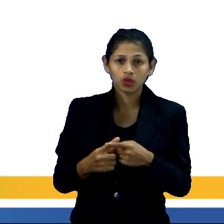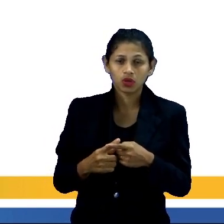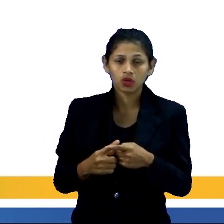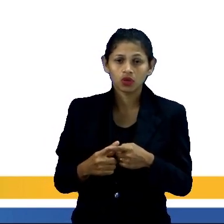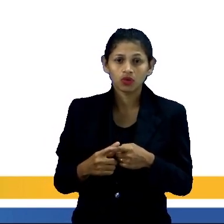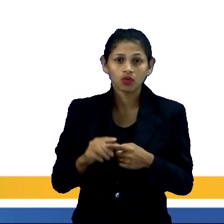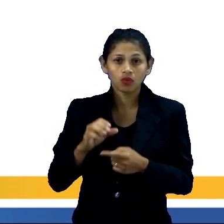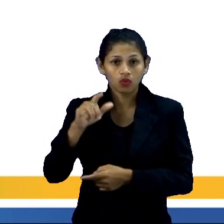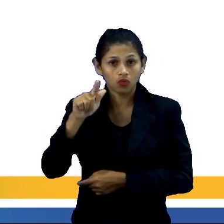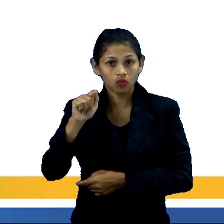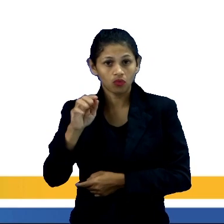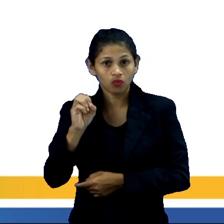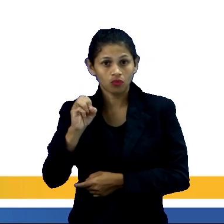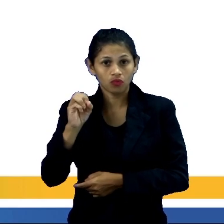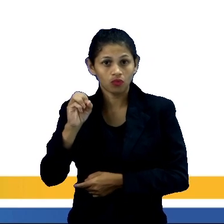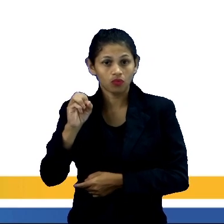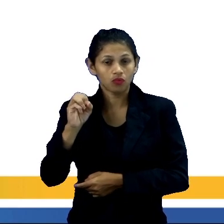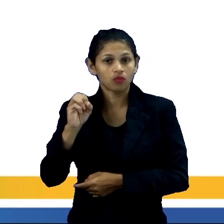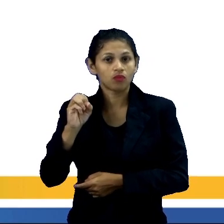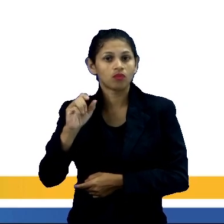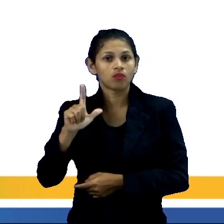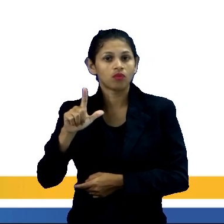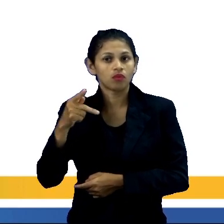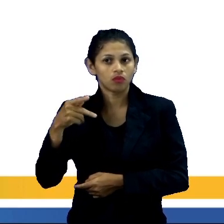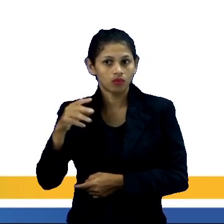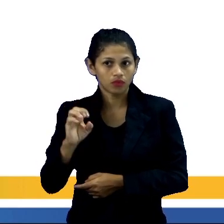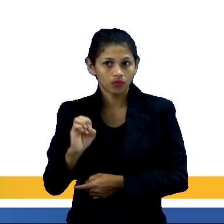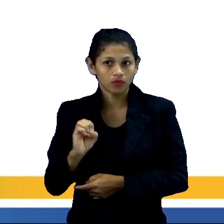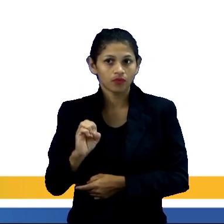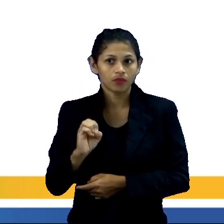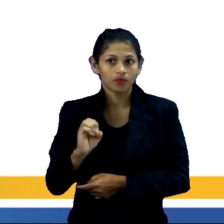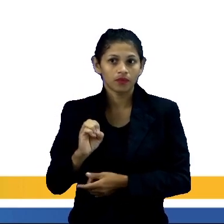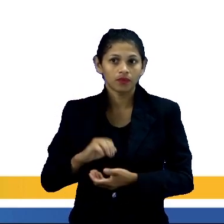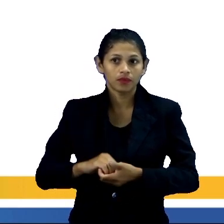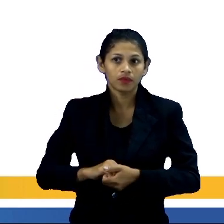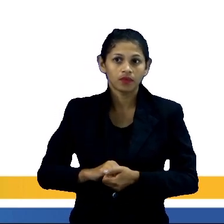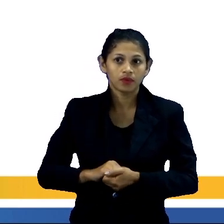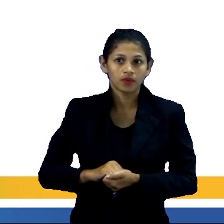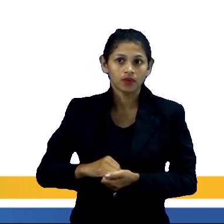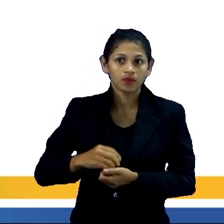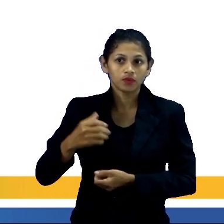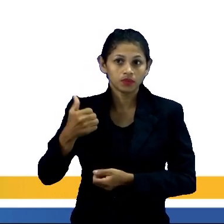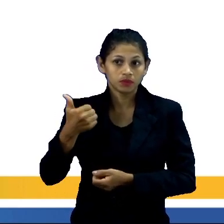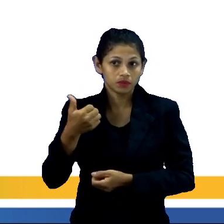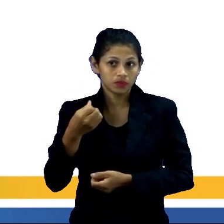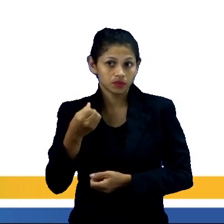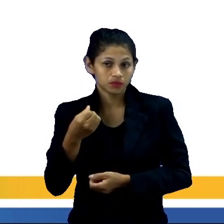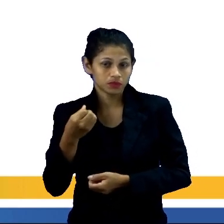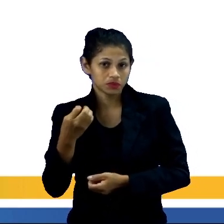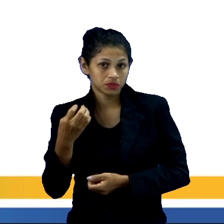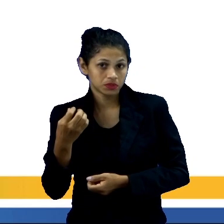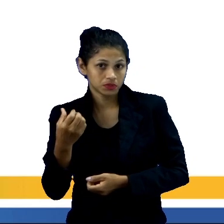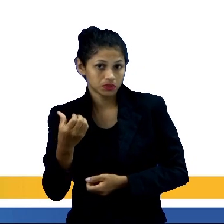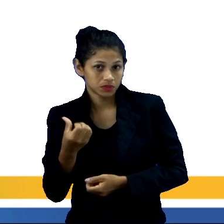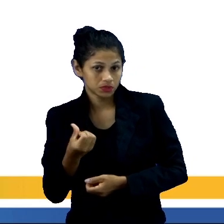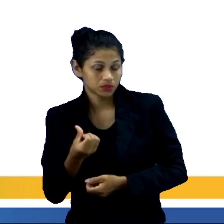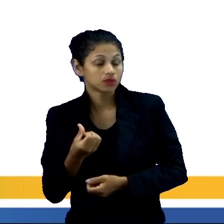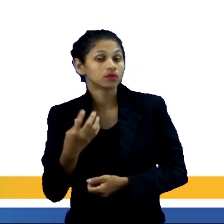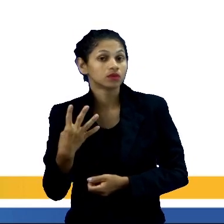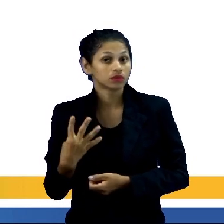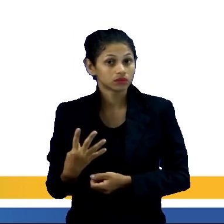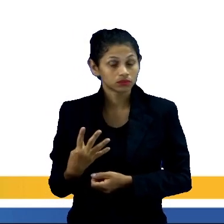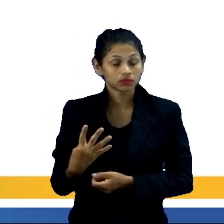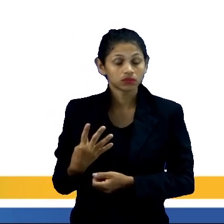64, teve uma instalação de uma ditadura militar de caráter autoritário e nacionalista no Brasil. Então, o Estado ele voltou